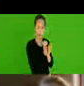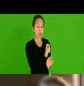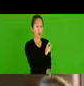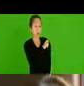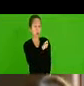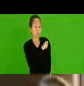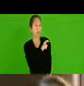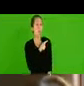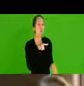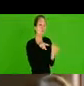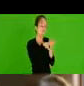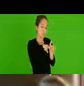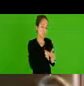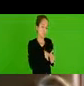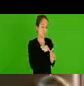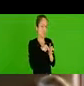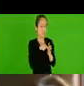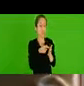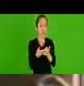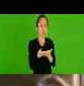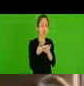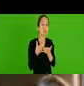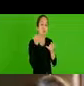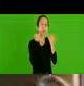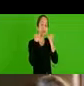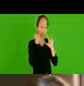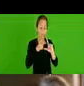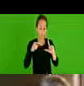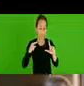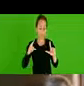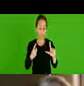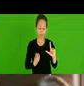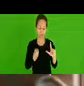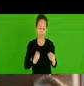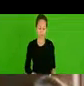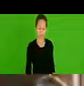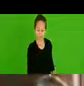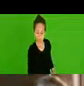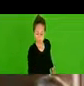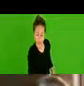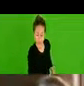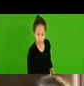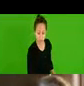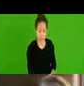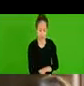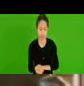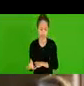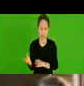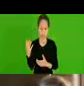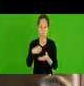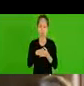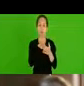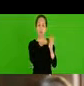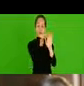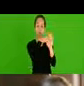com estudos mais estatísticos. Isso, mapeamento estatístico muito